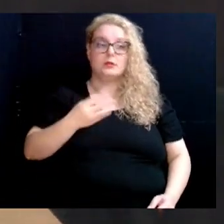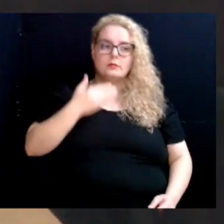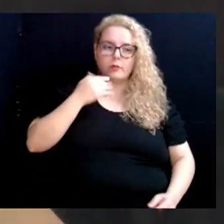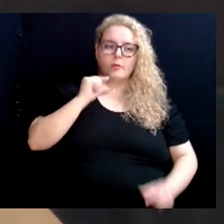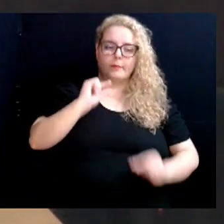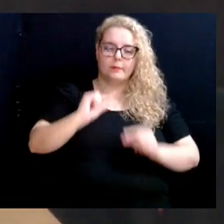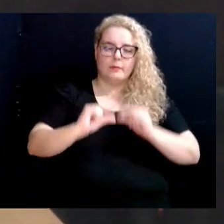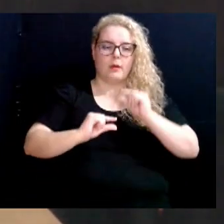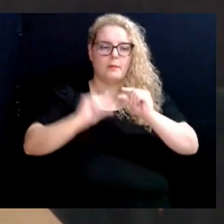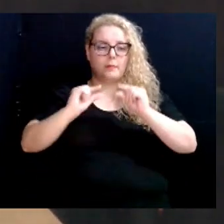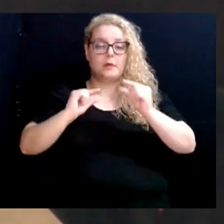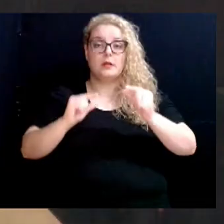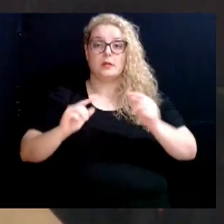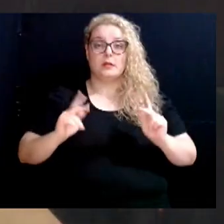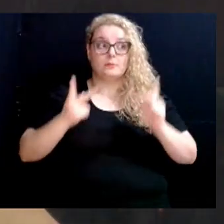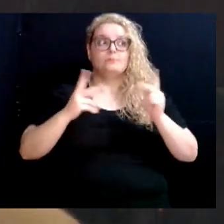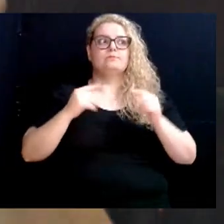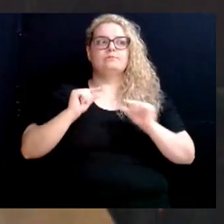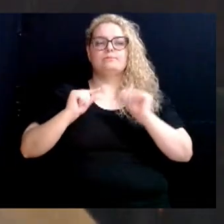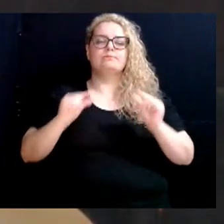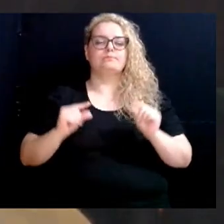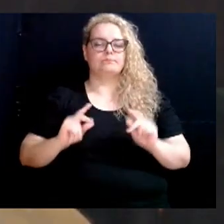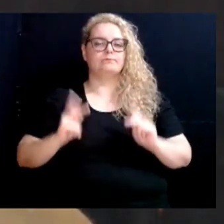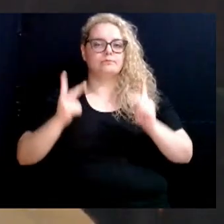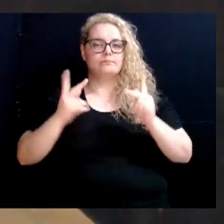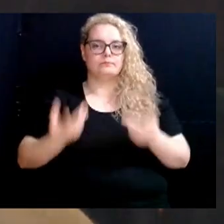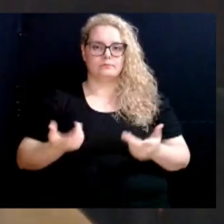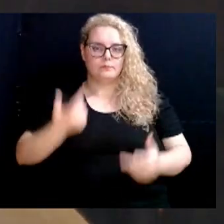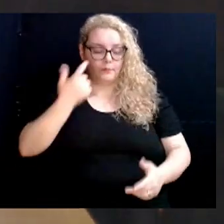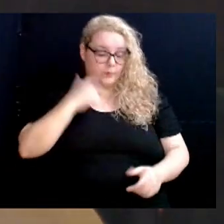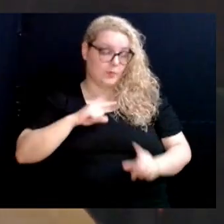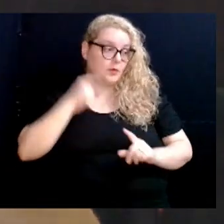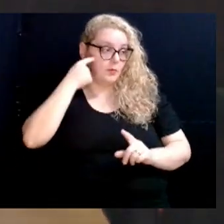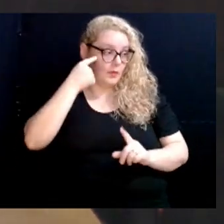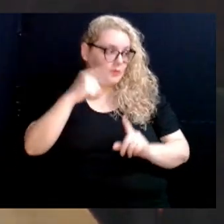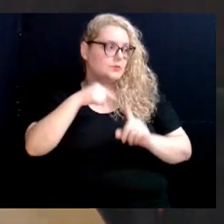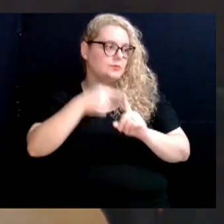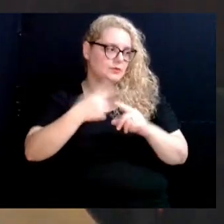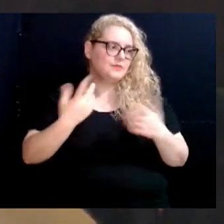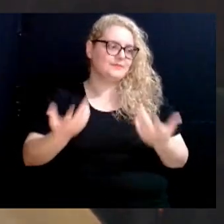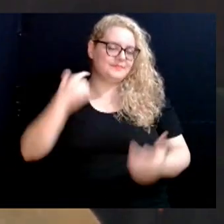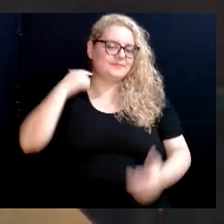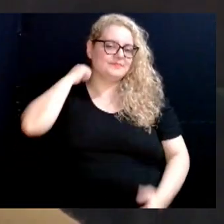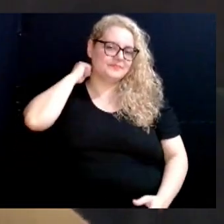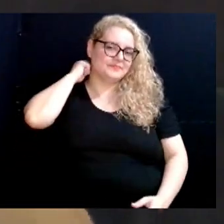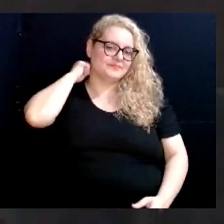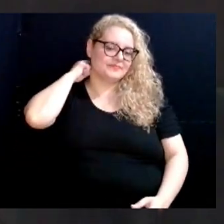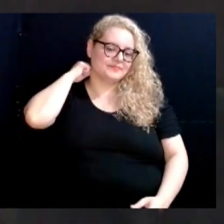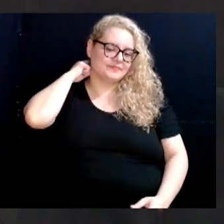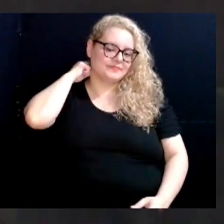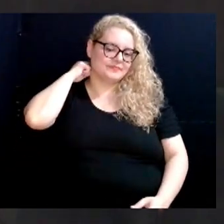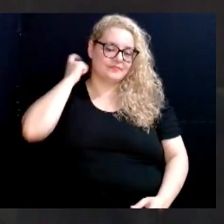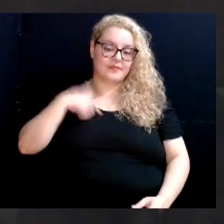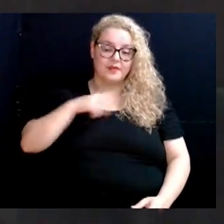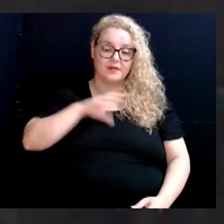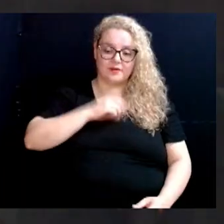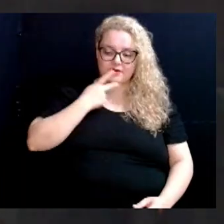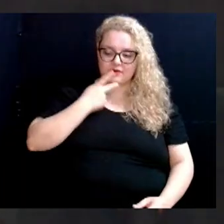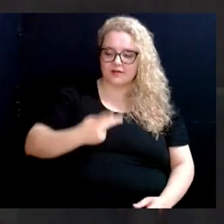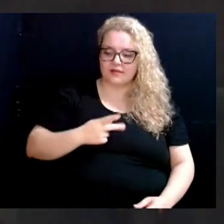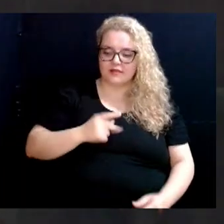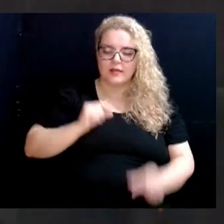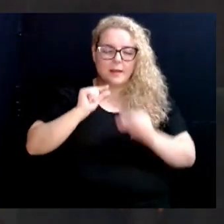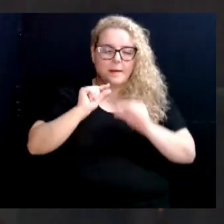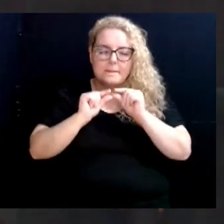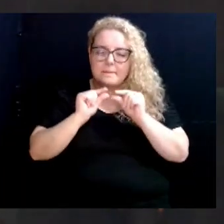é vibrar com essas pequenas conquistas, né? Eu sou uma pessoa muito positiva. E aí, até, eu gosto muito de falar assim, nossa, a pequena coisinha